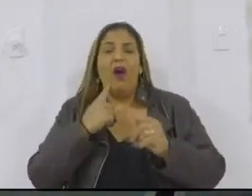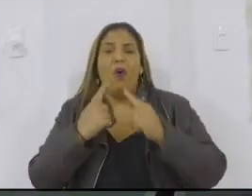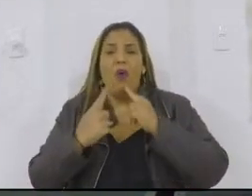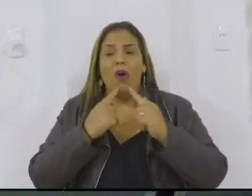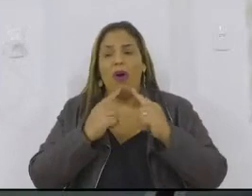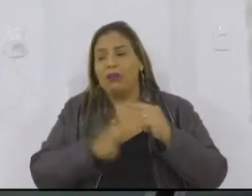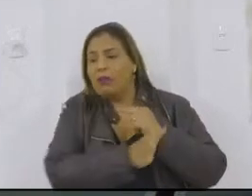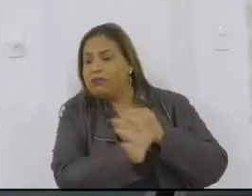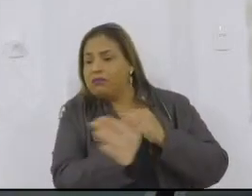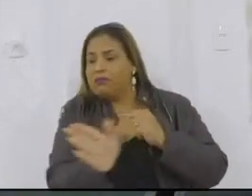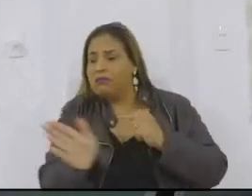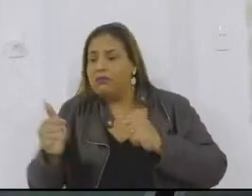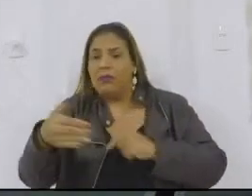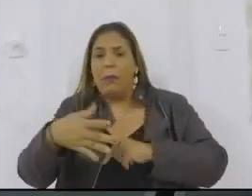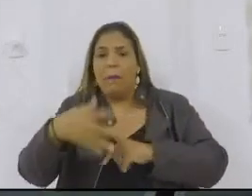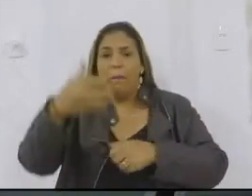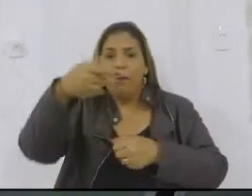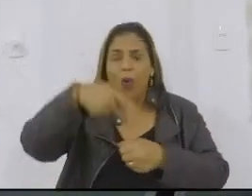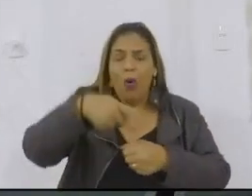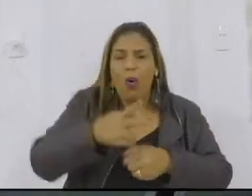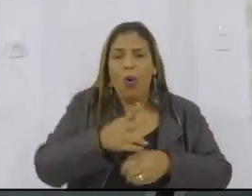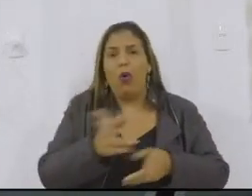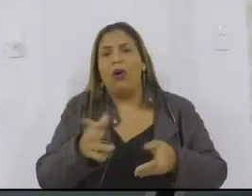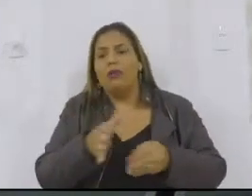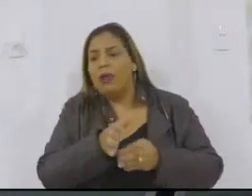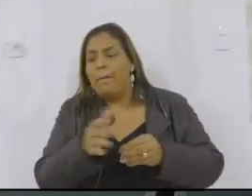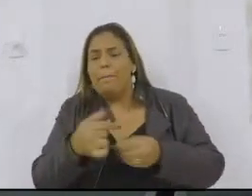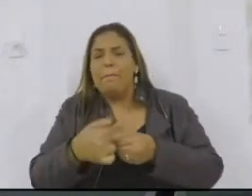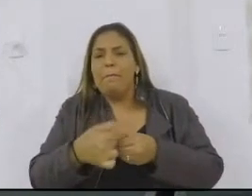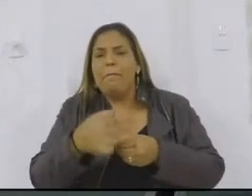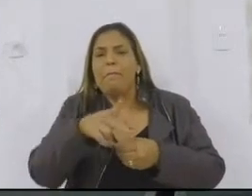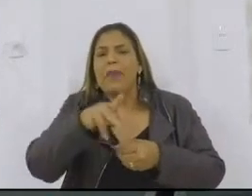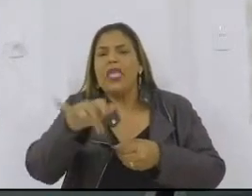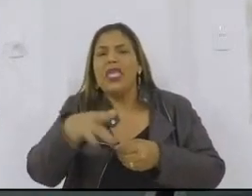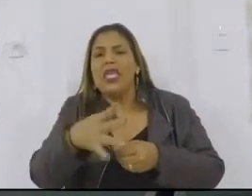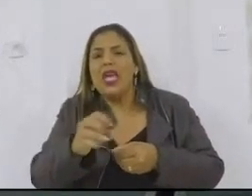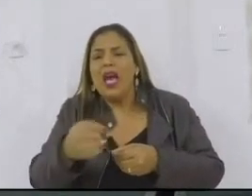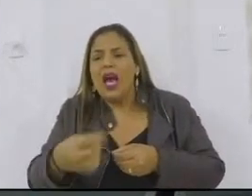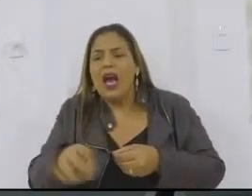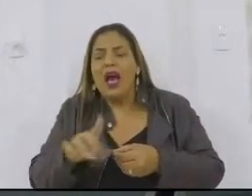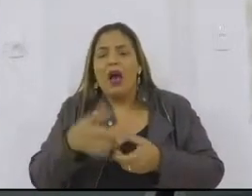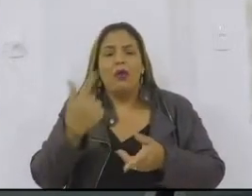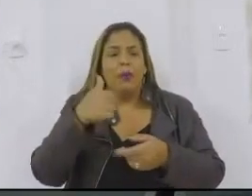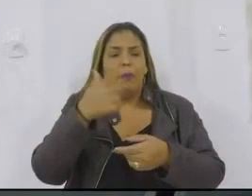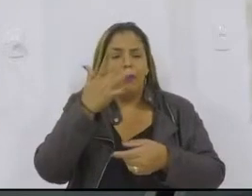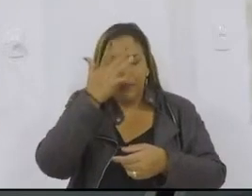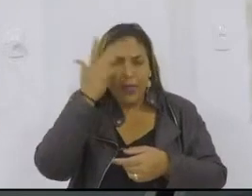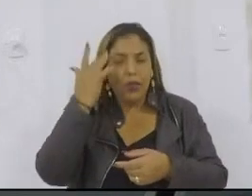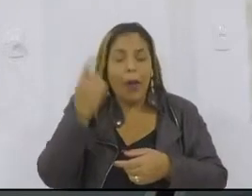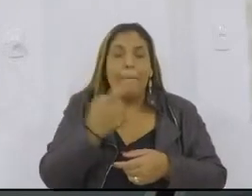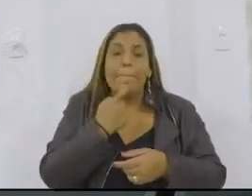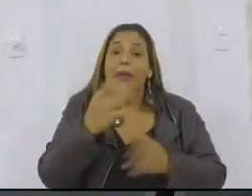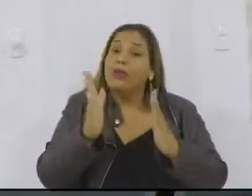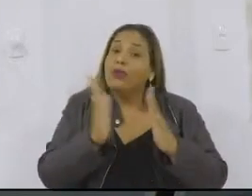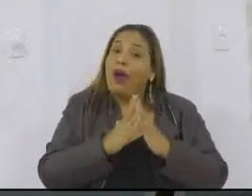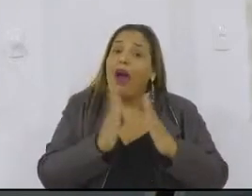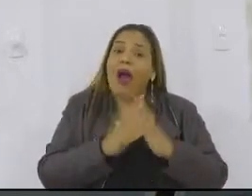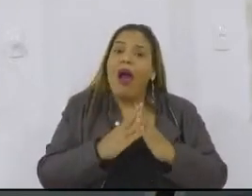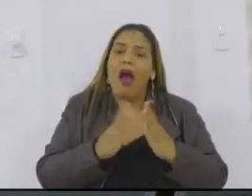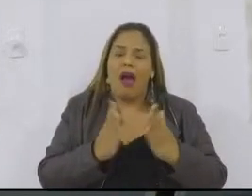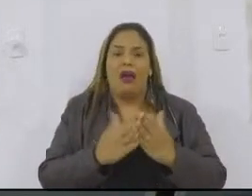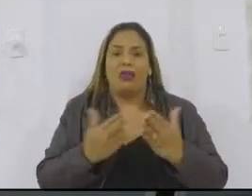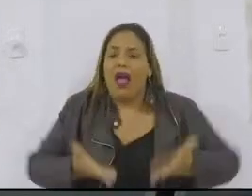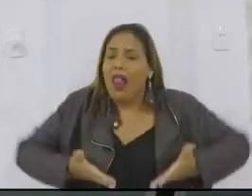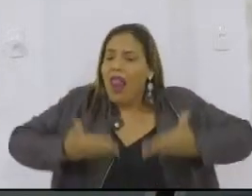já entra ali no posto ali, já fazendo peão por dentro ali, rodando, deixando as pessoas aqui dentro, para dar conforto e qualidade